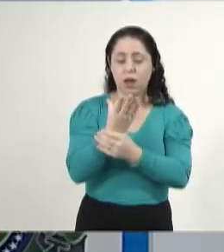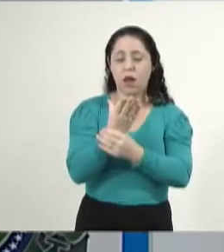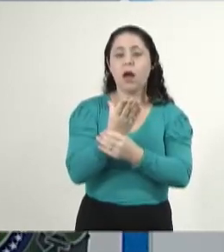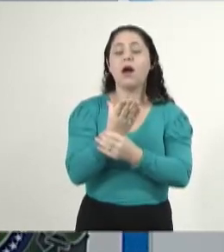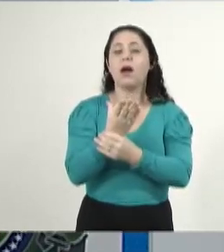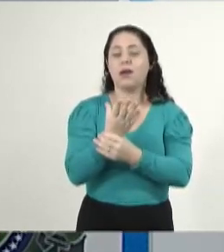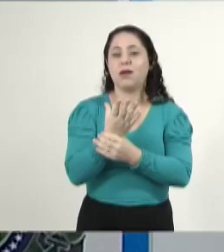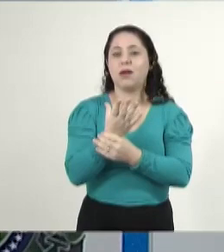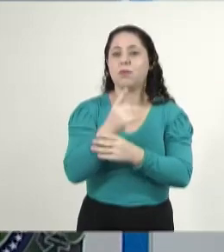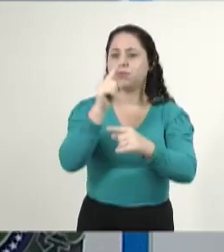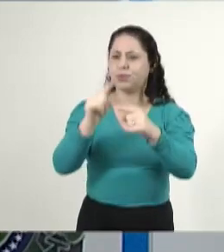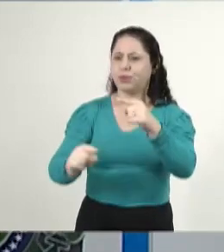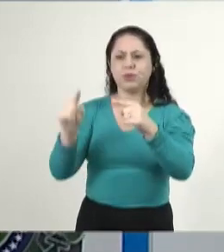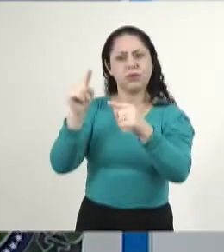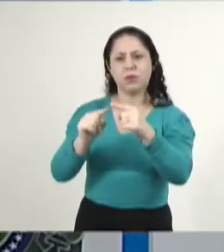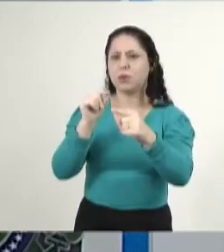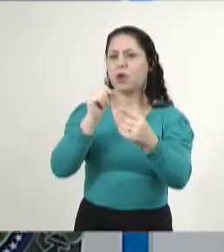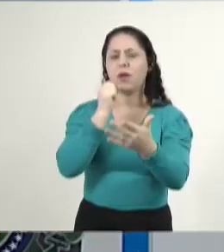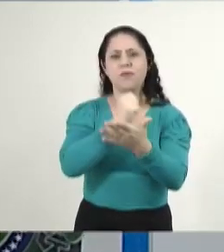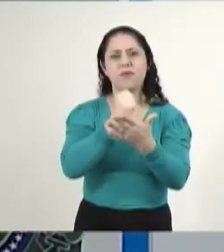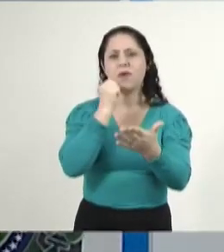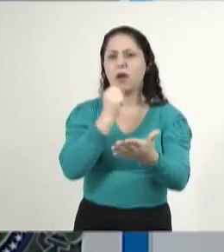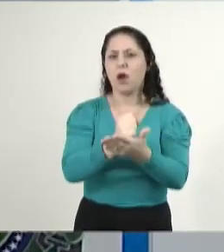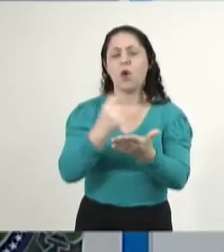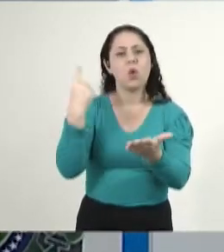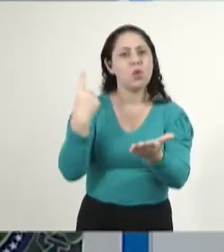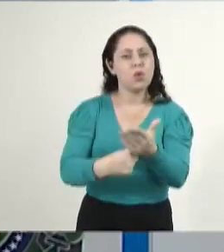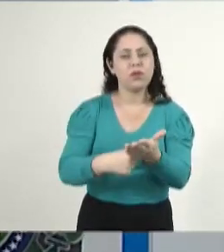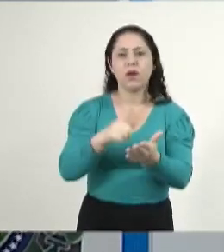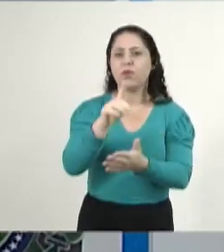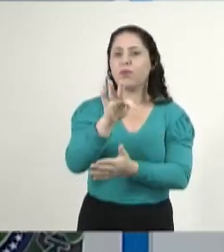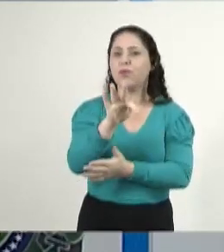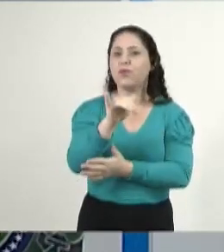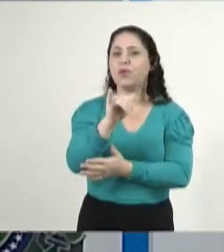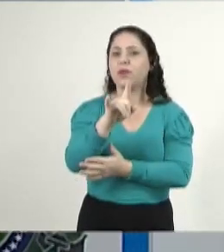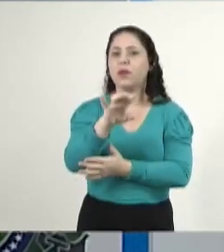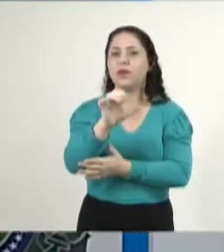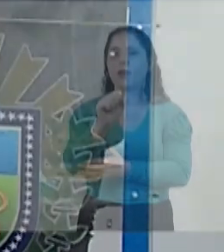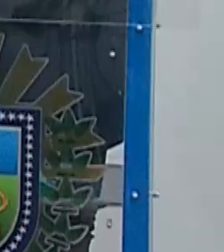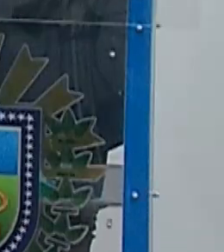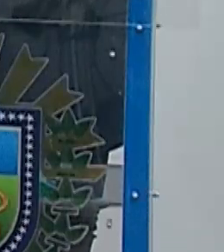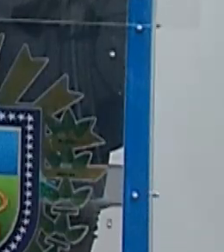Davi que proíbe essa prática da fidelidade contratual aqui em Mato Grosso do Sul.